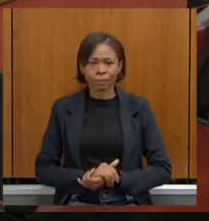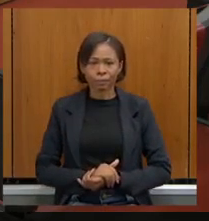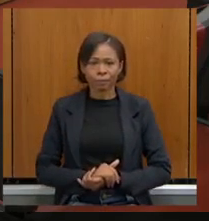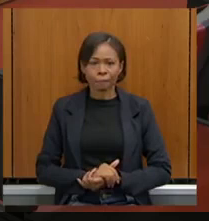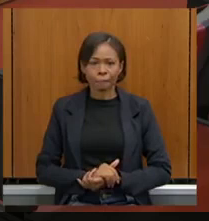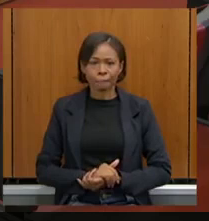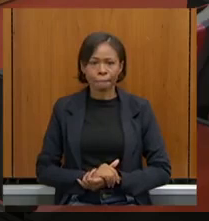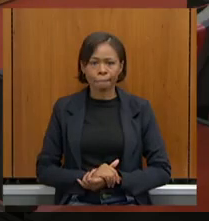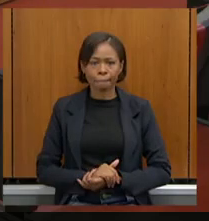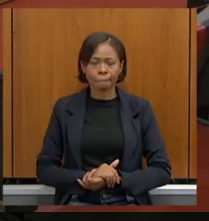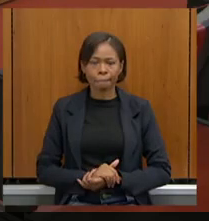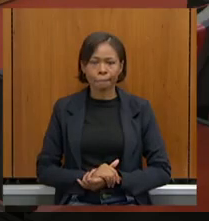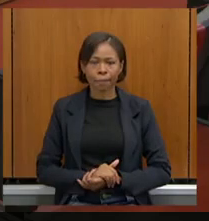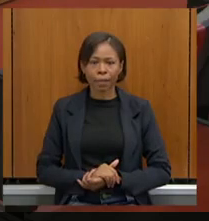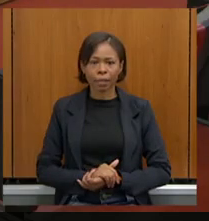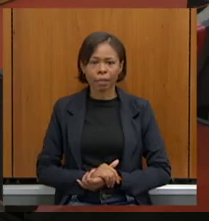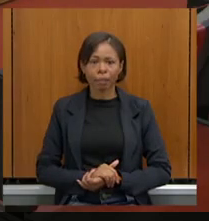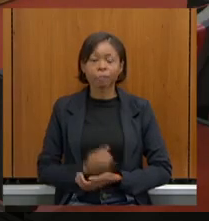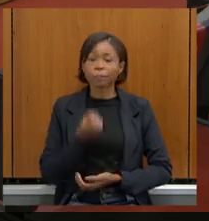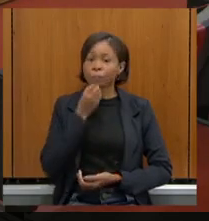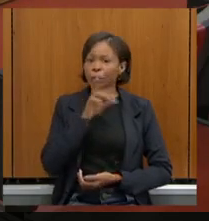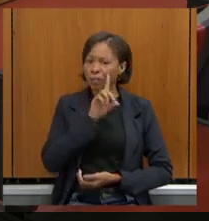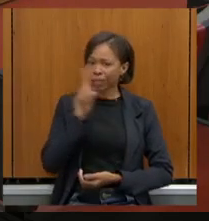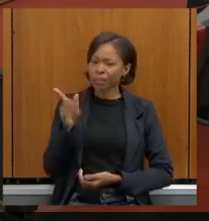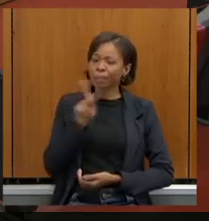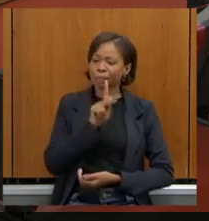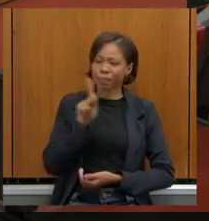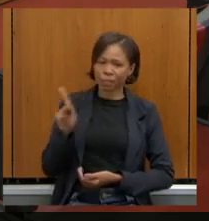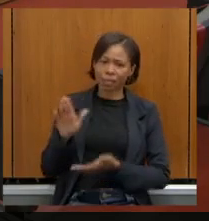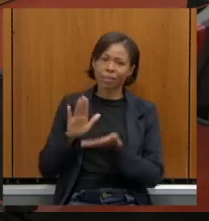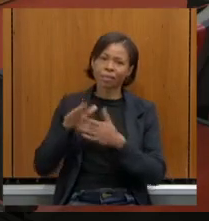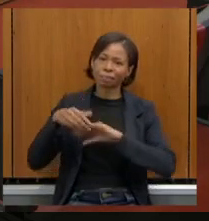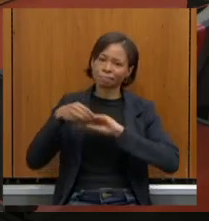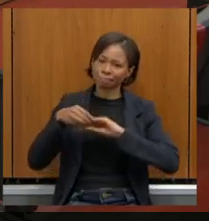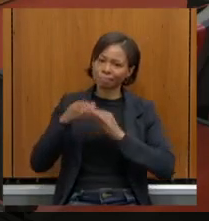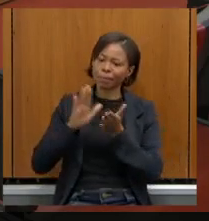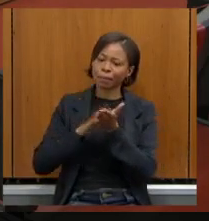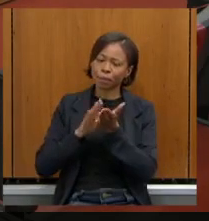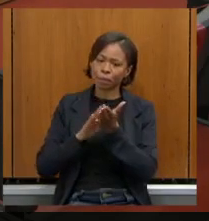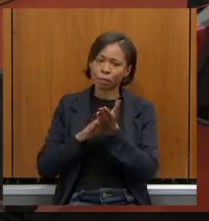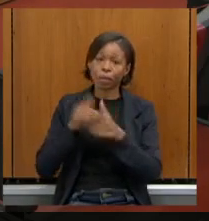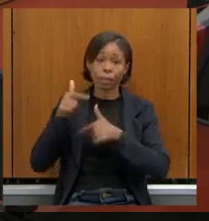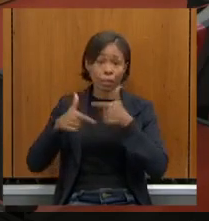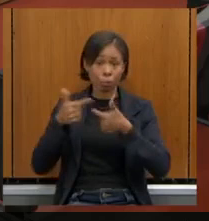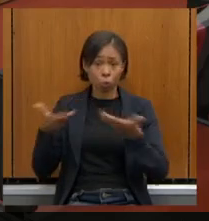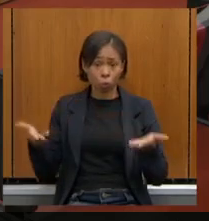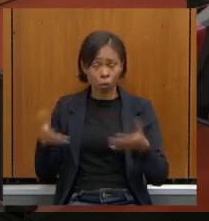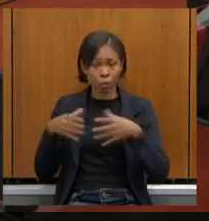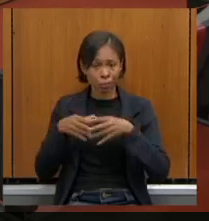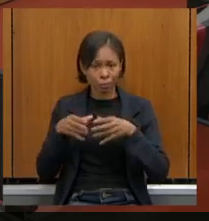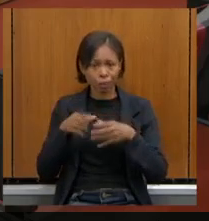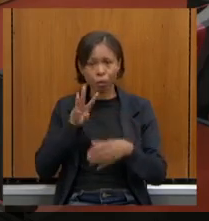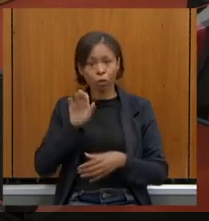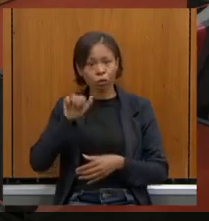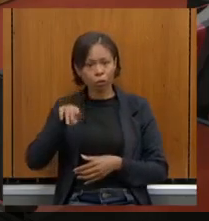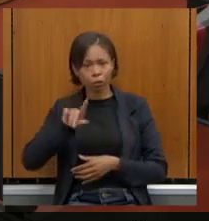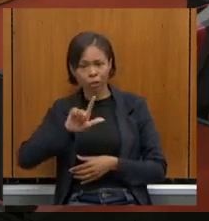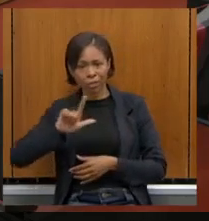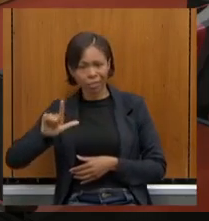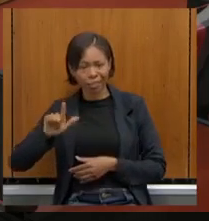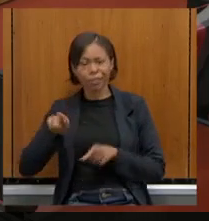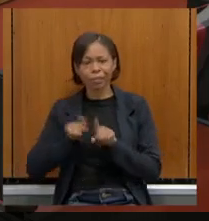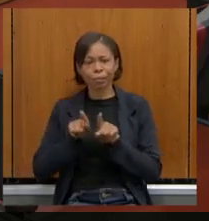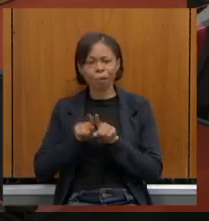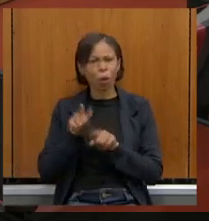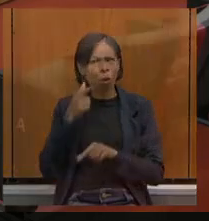Presidente, bom dia. Cumprimentá-lo, parabenizar pelos trabalhos aqui da comissão. Deputado Wendel, também bom dia. Estivemos